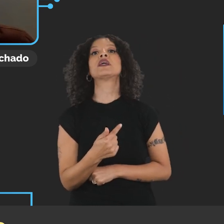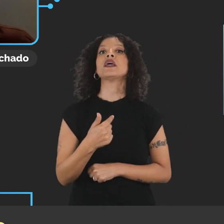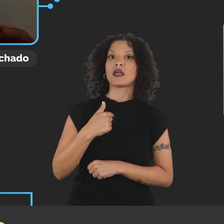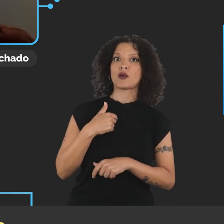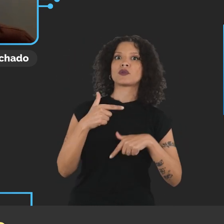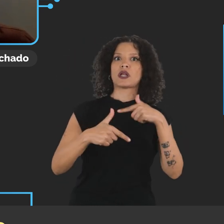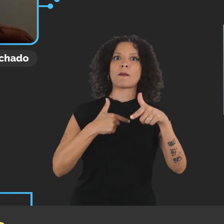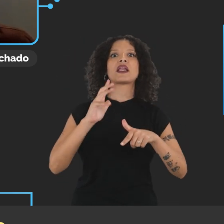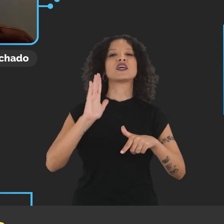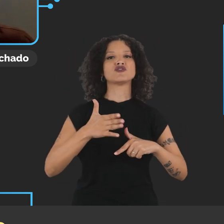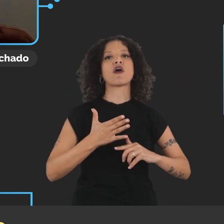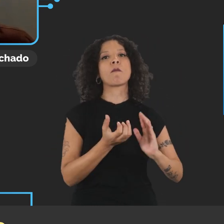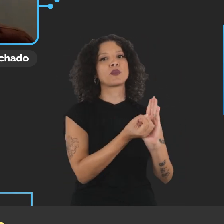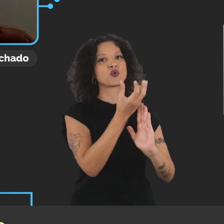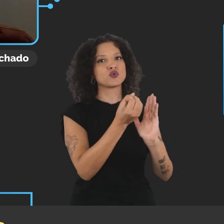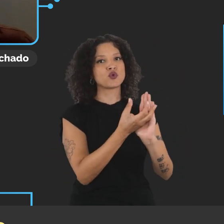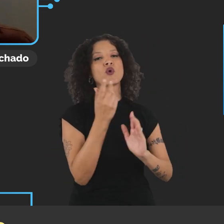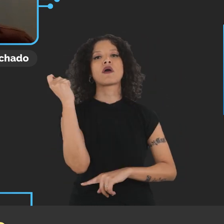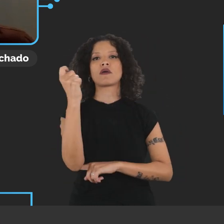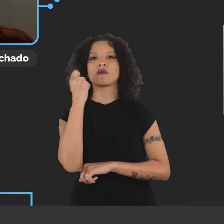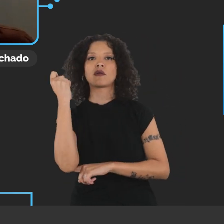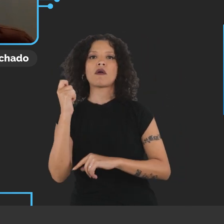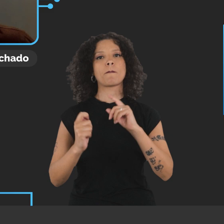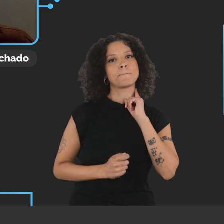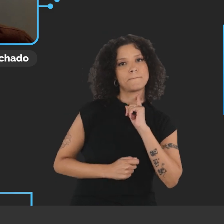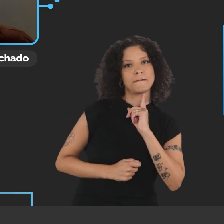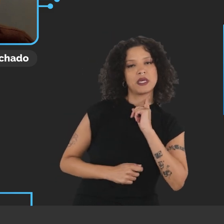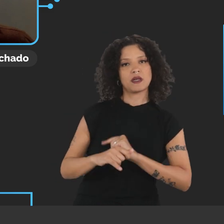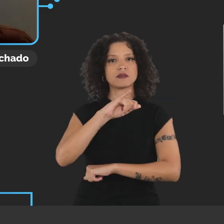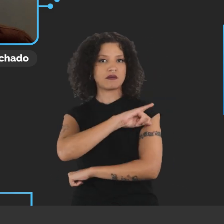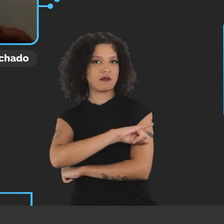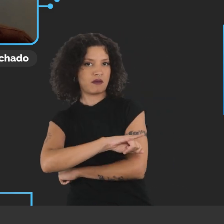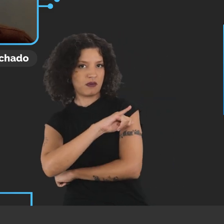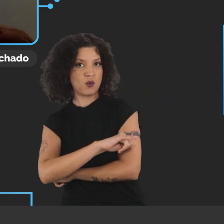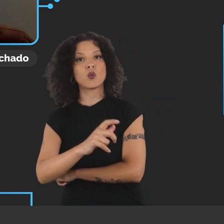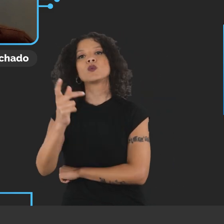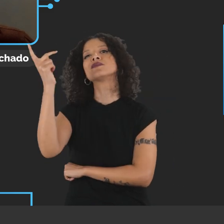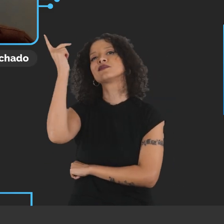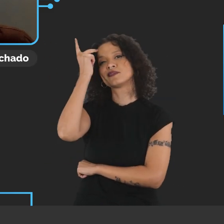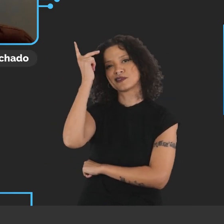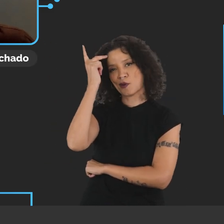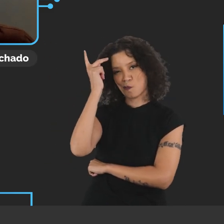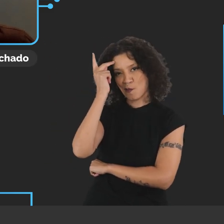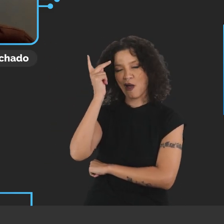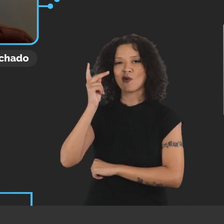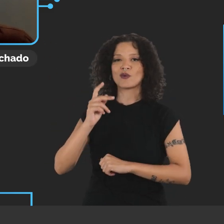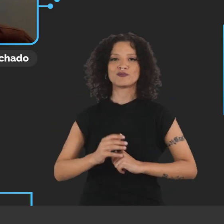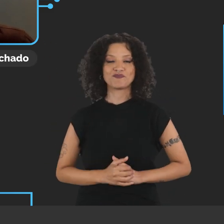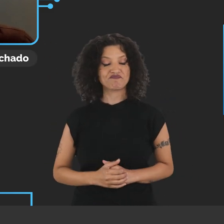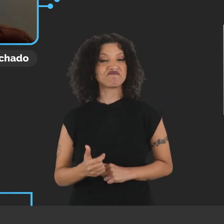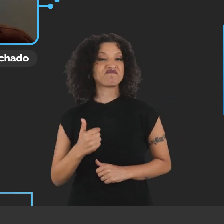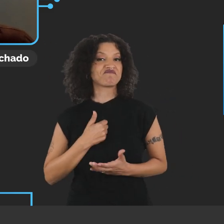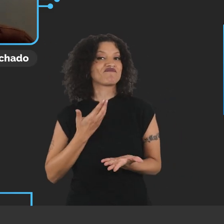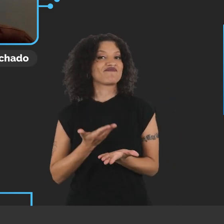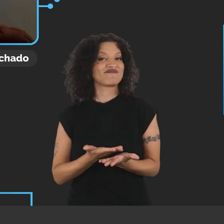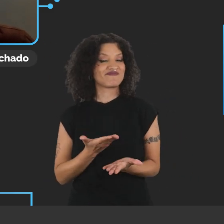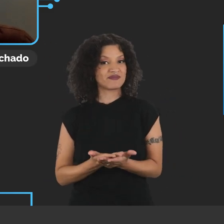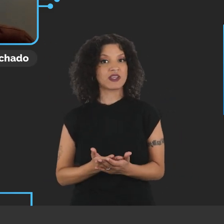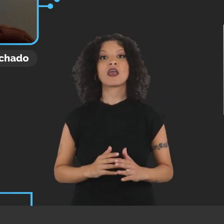exato, e trabalhei como diretor em algumas produtoras no Rio Grande do Sul, Minas Gerais, no Rio e em São